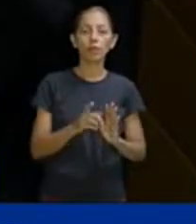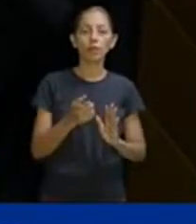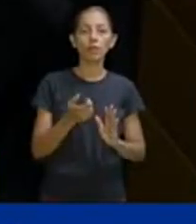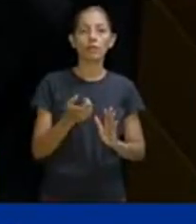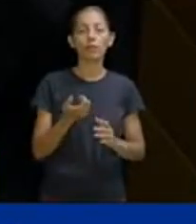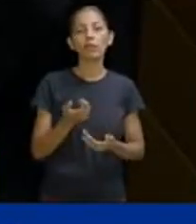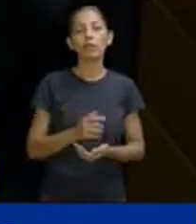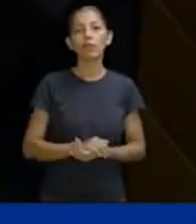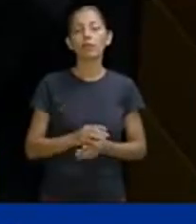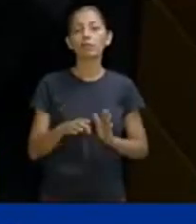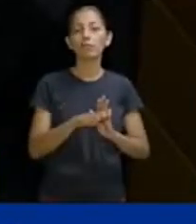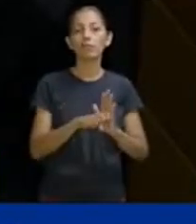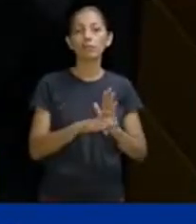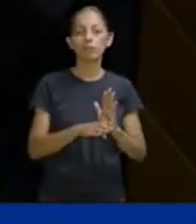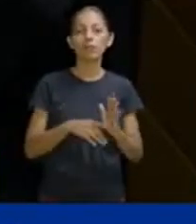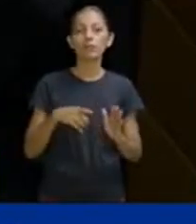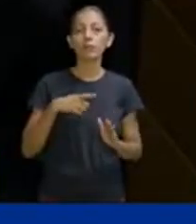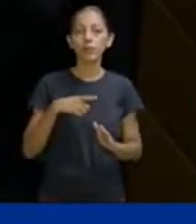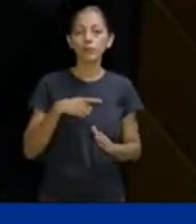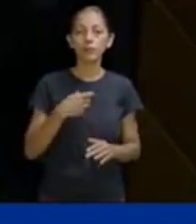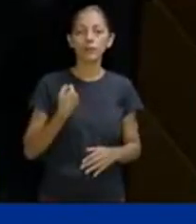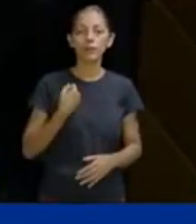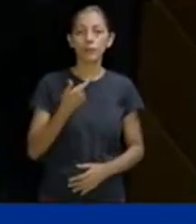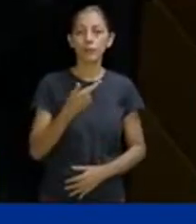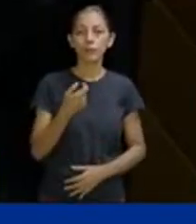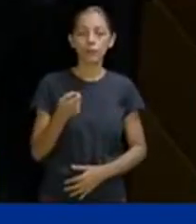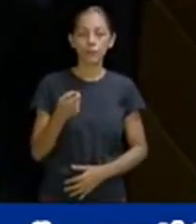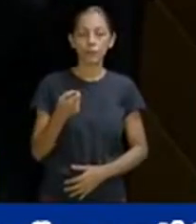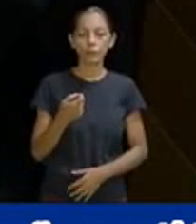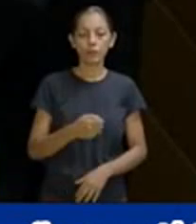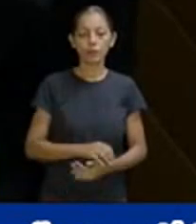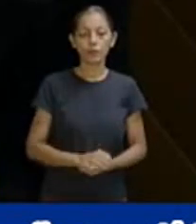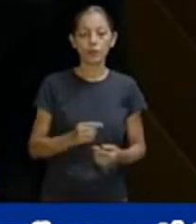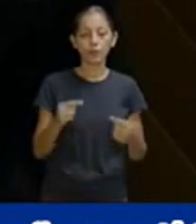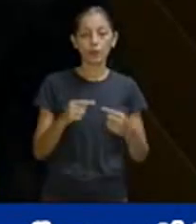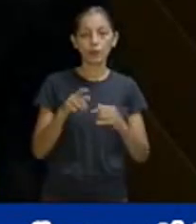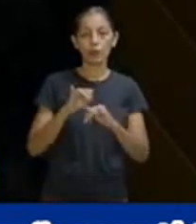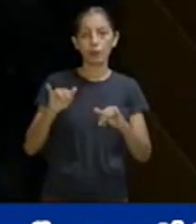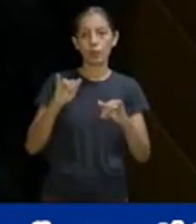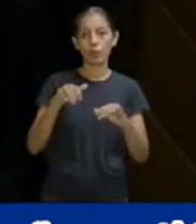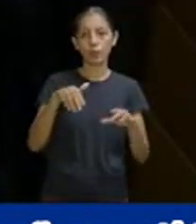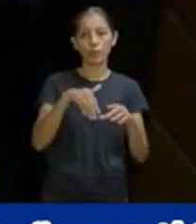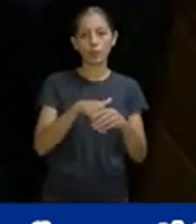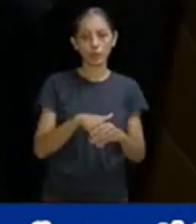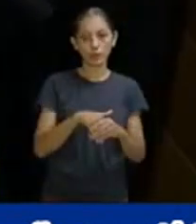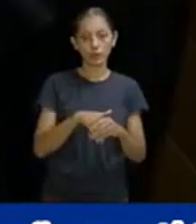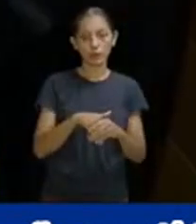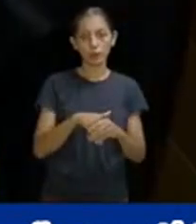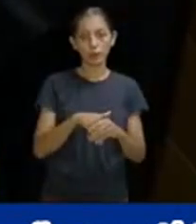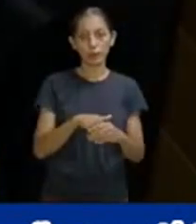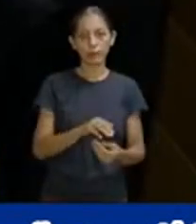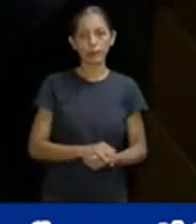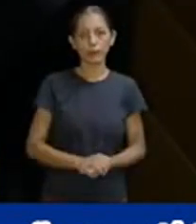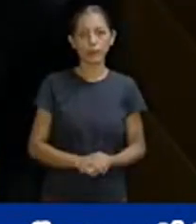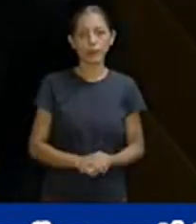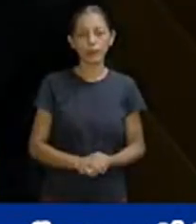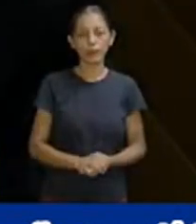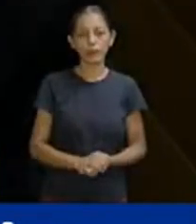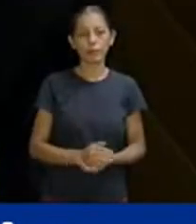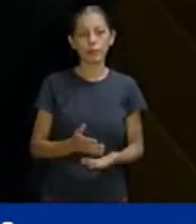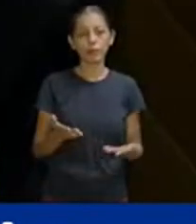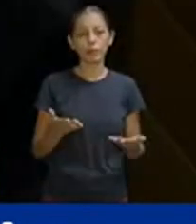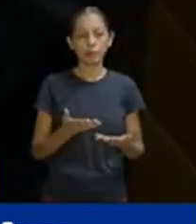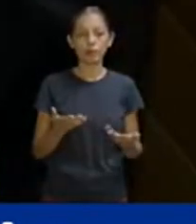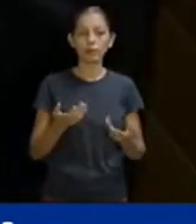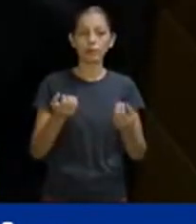trata da propaganda em bens particulares. Nesse sentido, a norma é expressa em afirmar que não incide sanção pecuniária